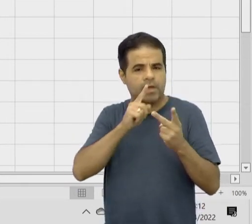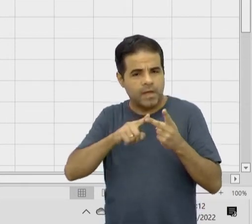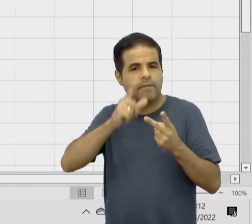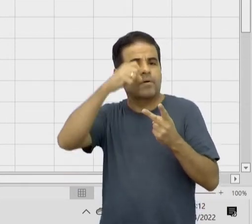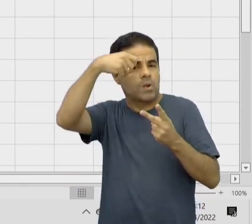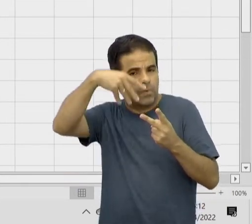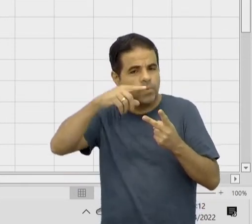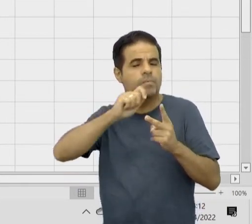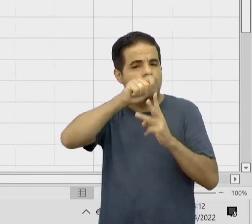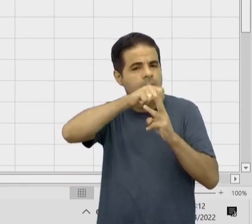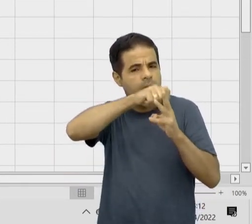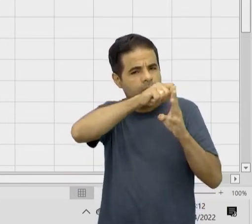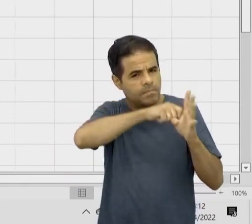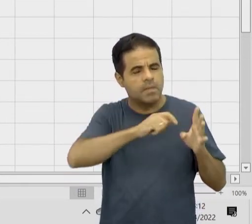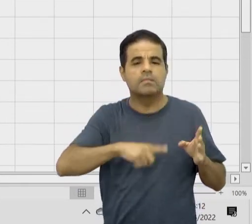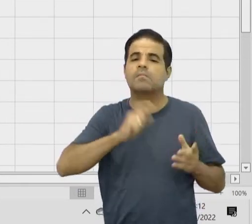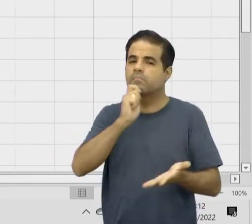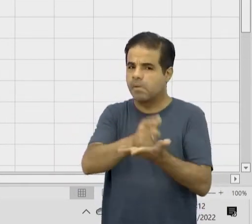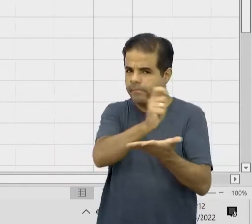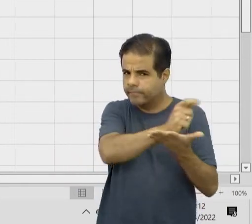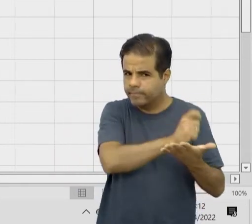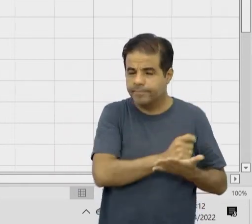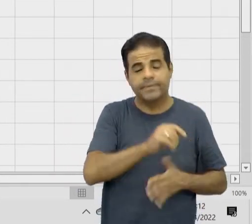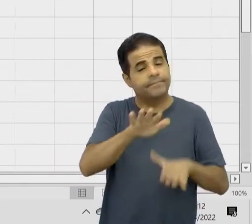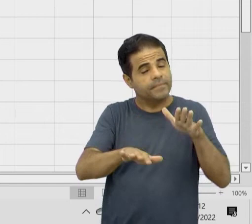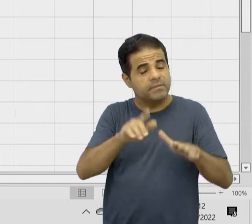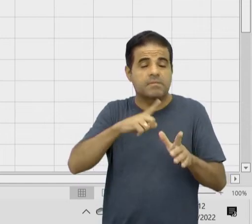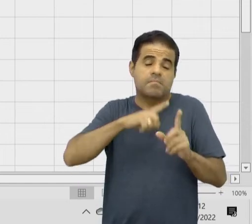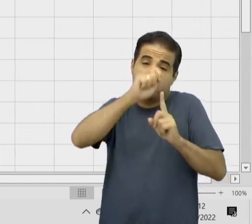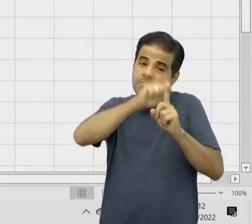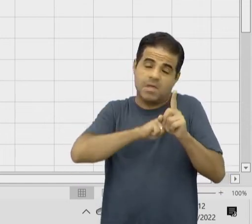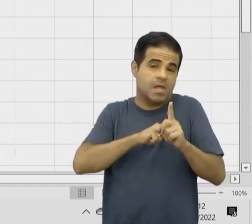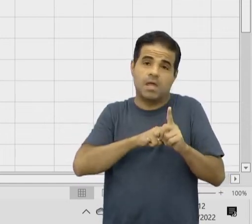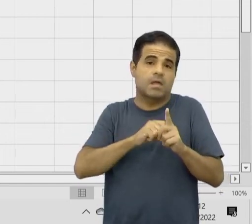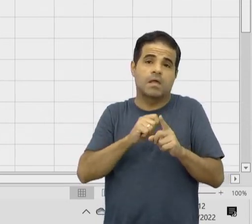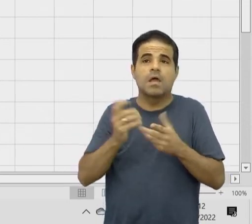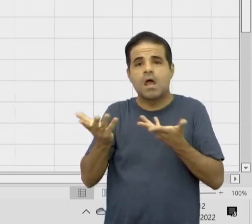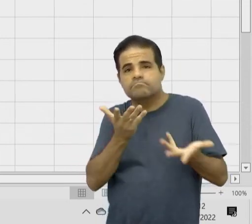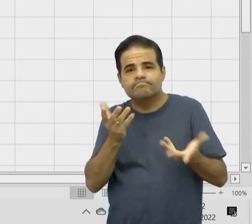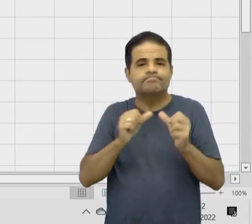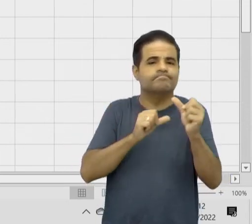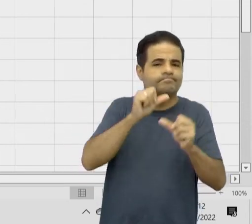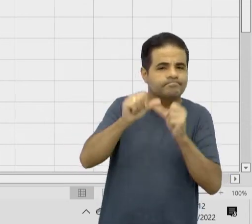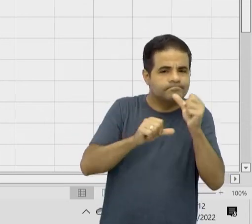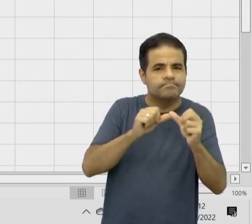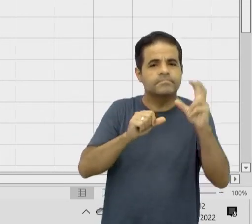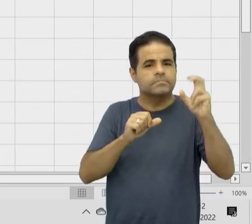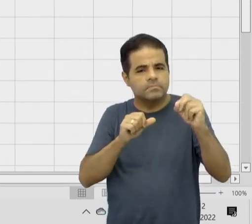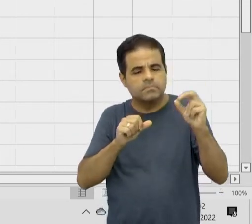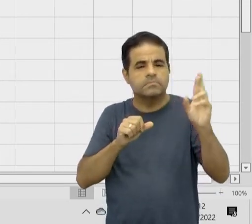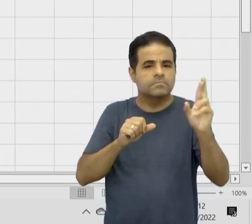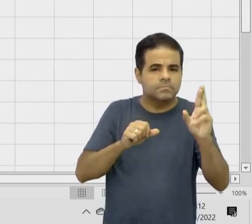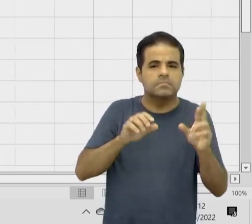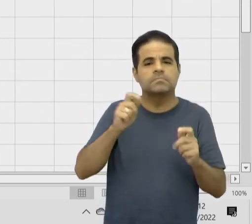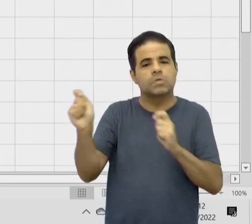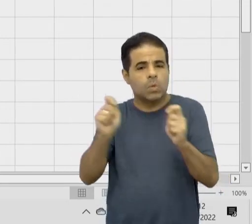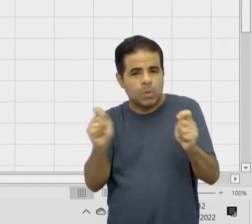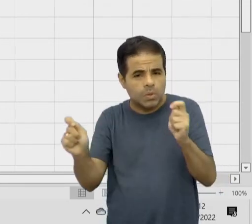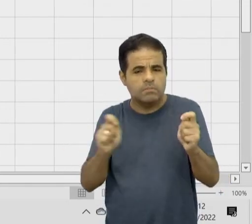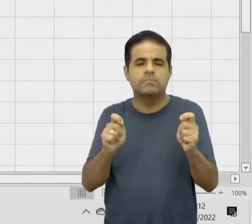e luz, todo mês tem a conta a pagar, mas às vezes tem meses que, né, muda um pouquinho, 150, Exatamente. 140. Meu cartão às vezes